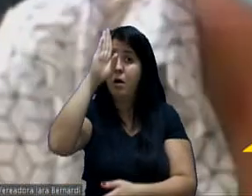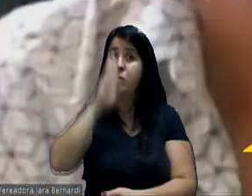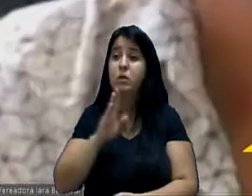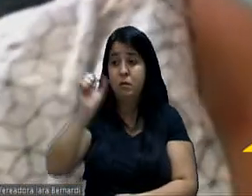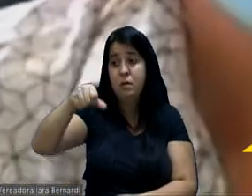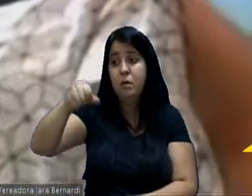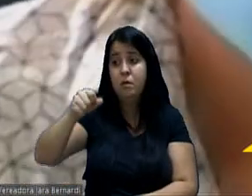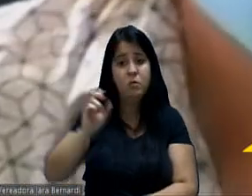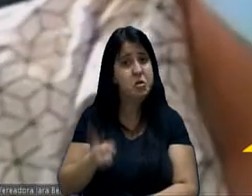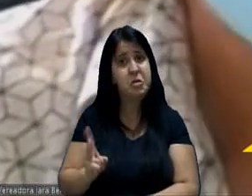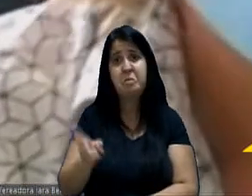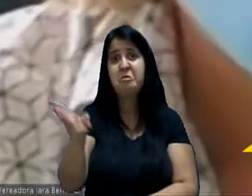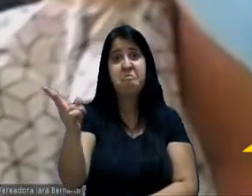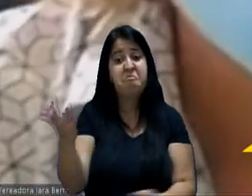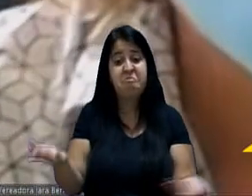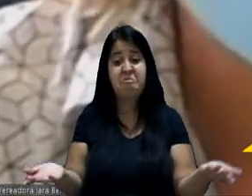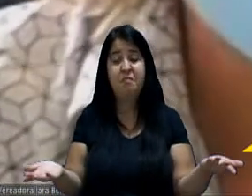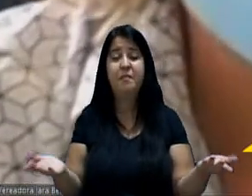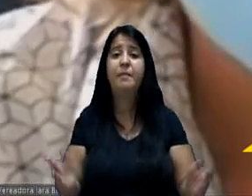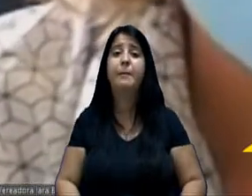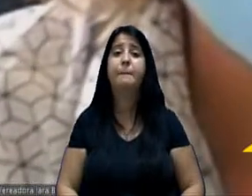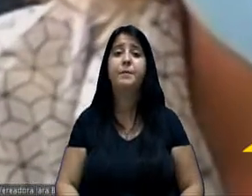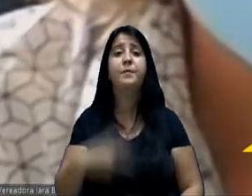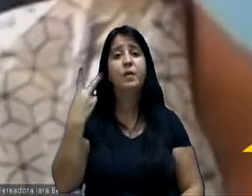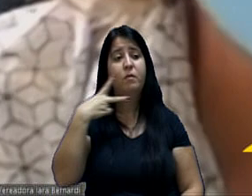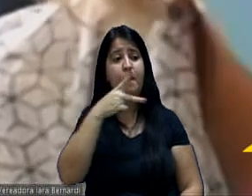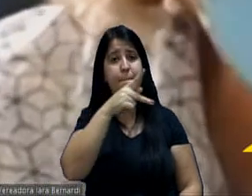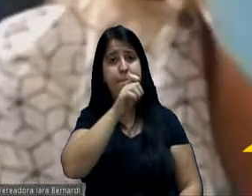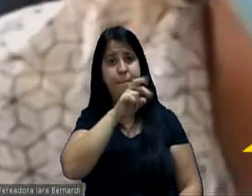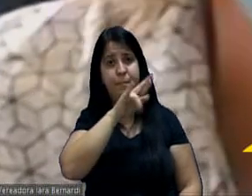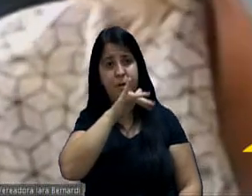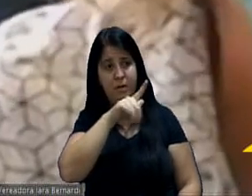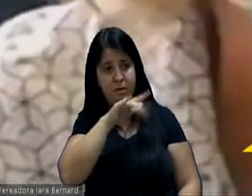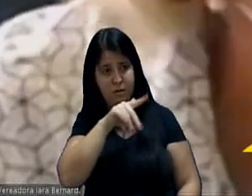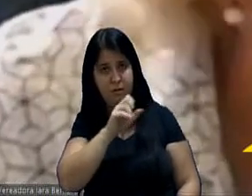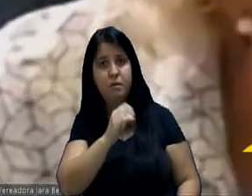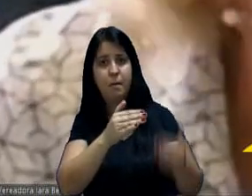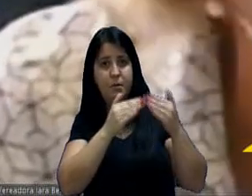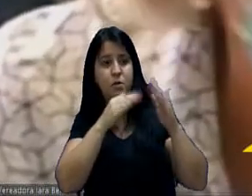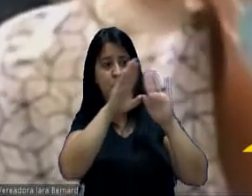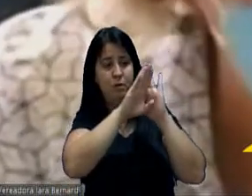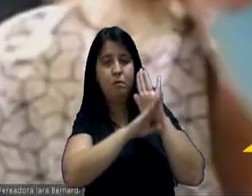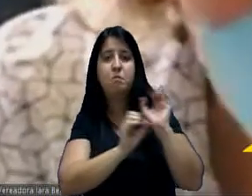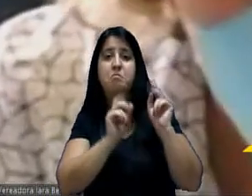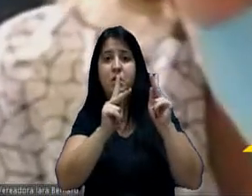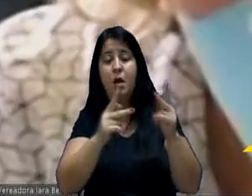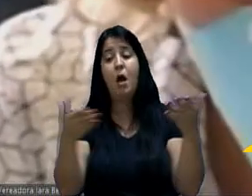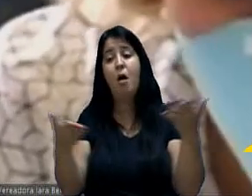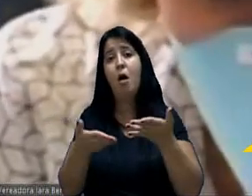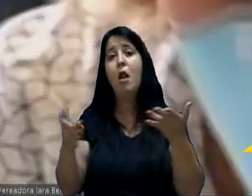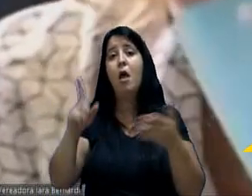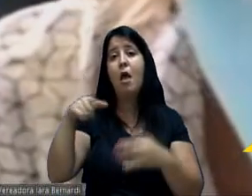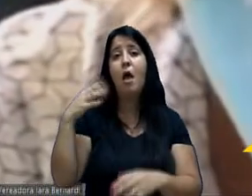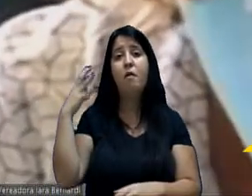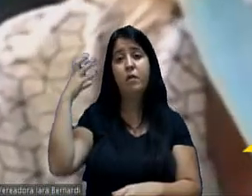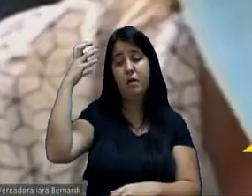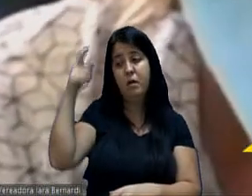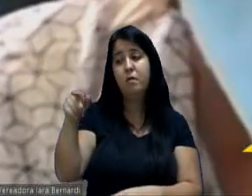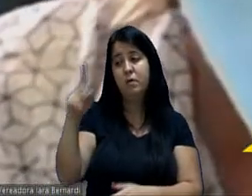foram. O vereador Péricles pede uma questão de ordem, aí a vereadora Fernanda que vai decidir, o